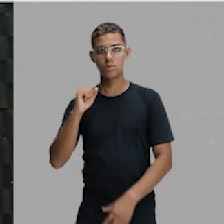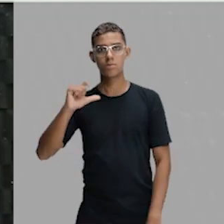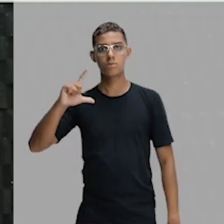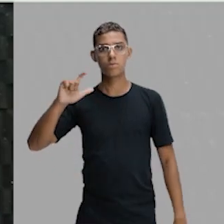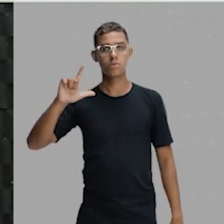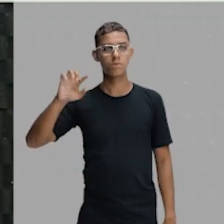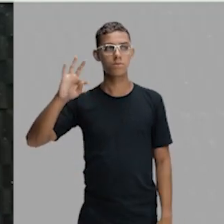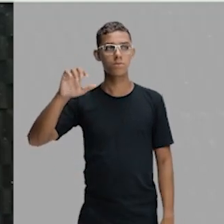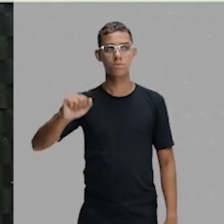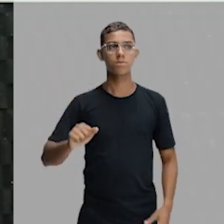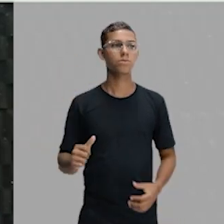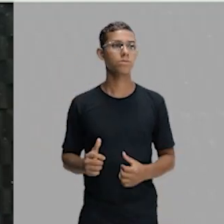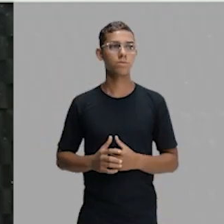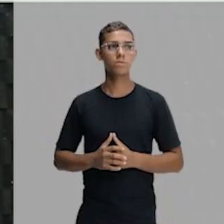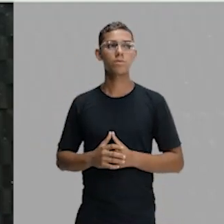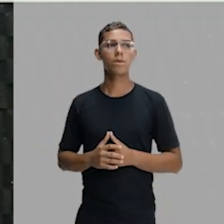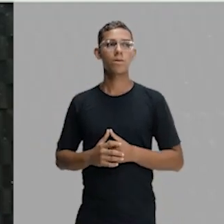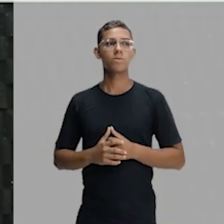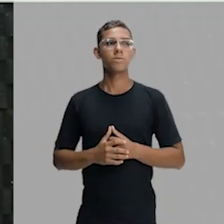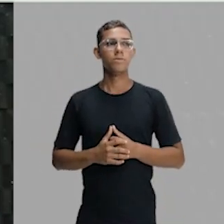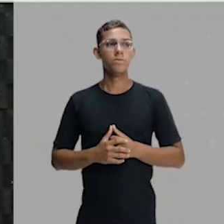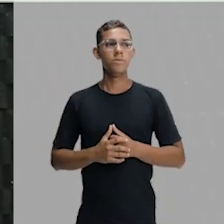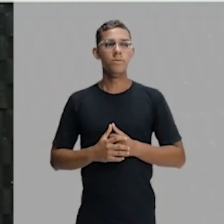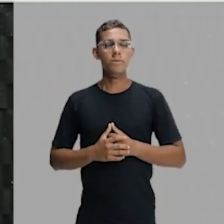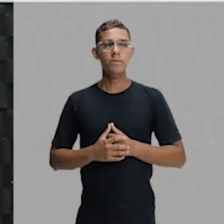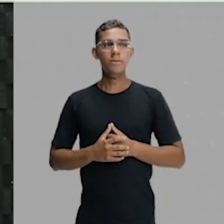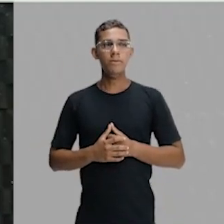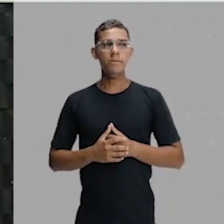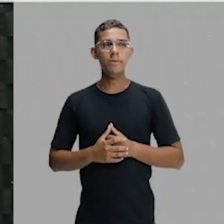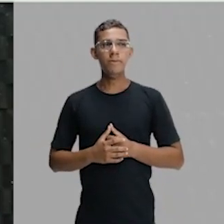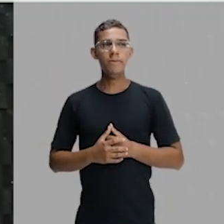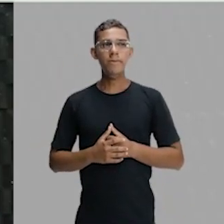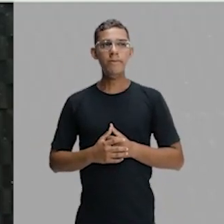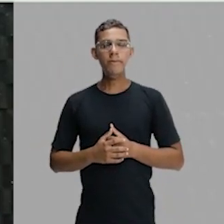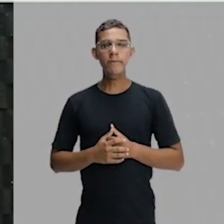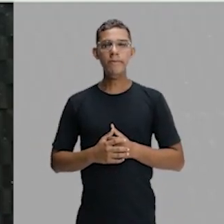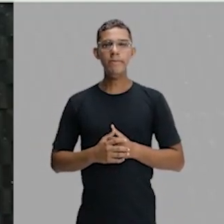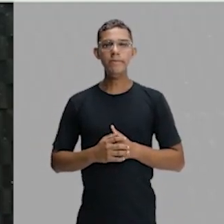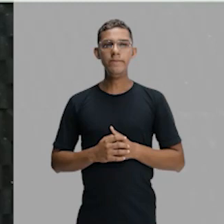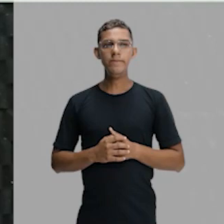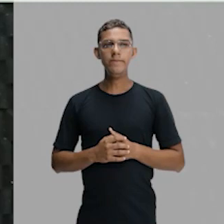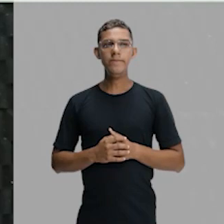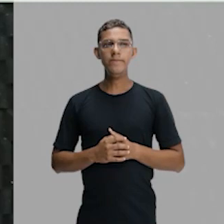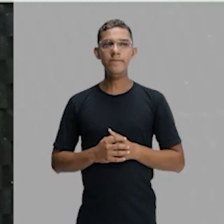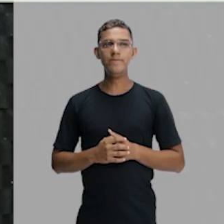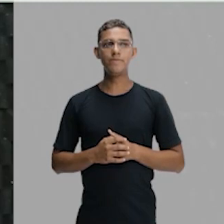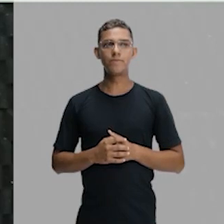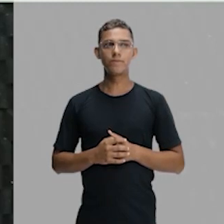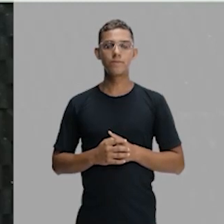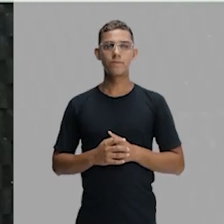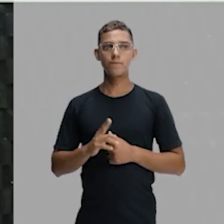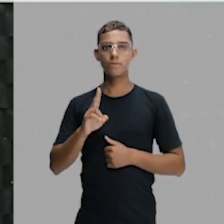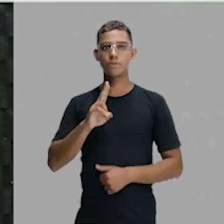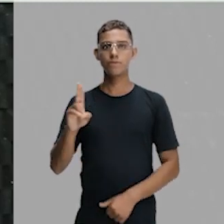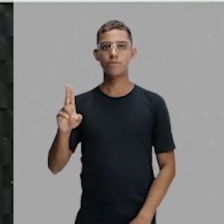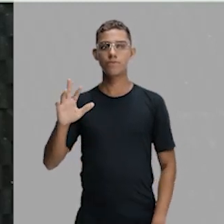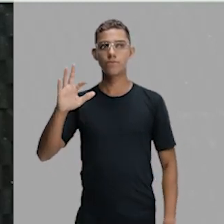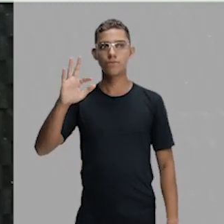a gente chama, a característica que a gente visualiza, a gente chama isso de fenótipo.